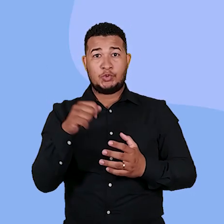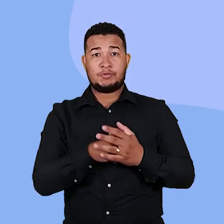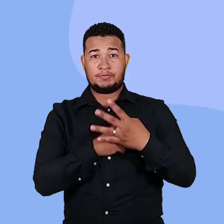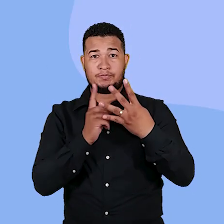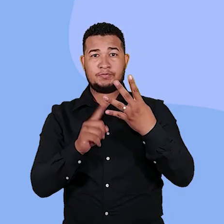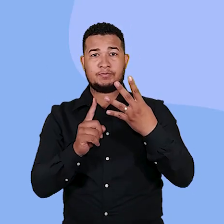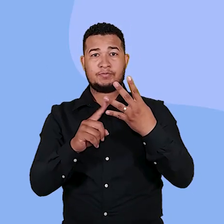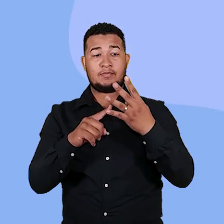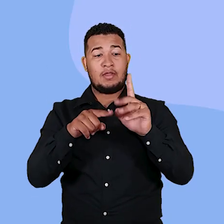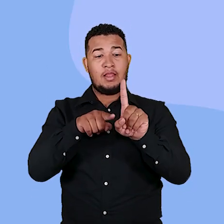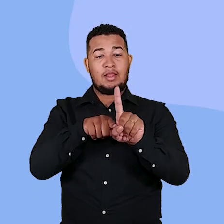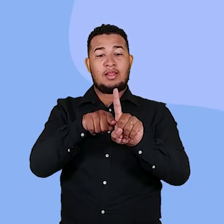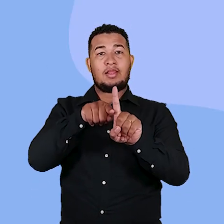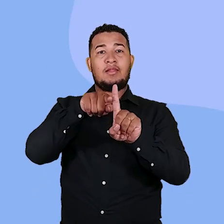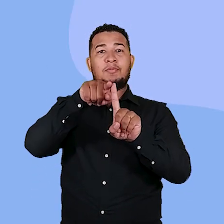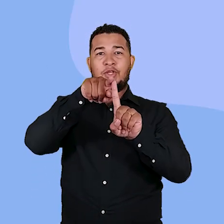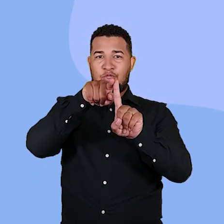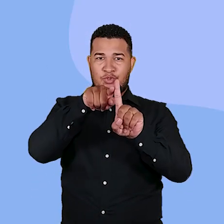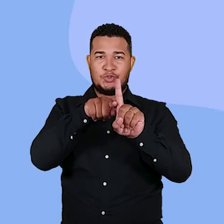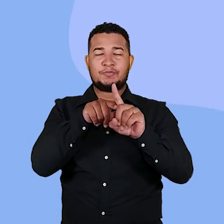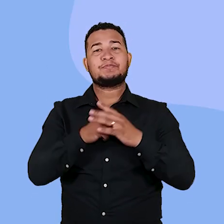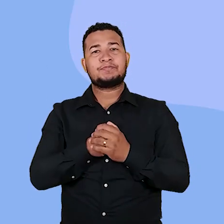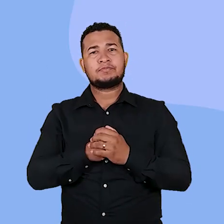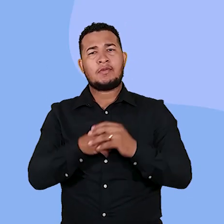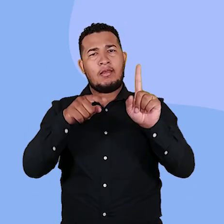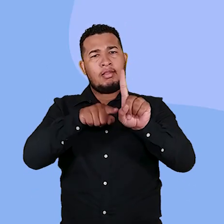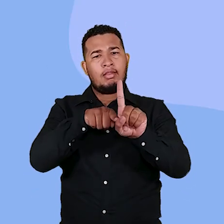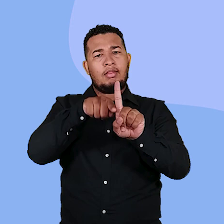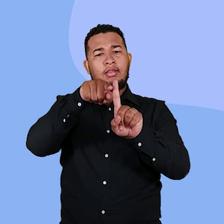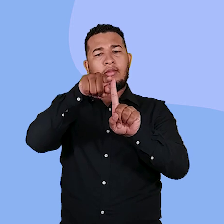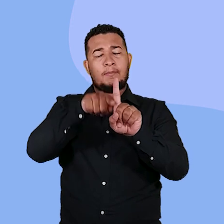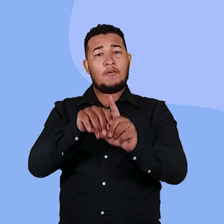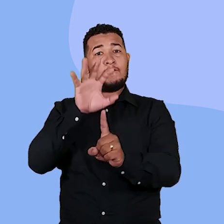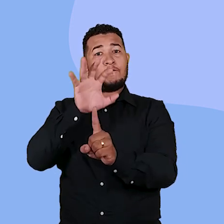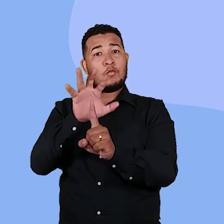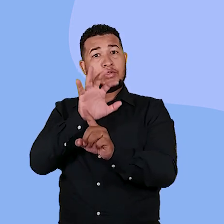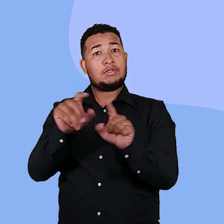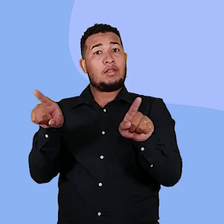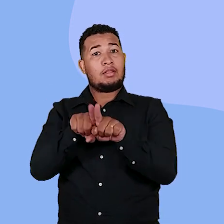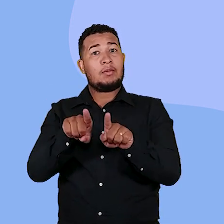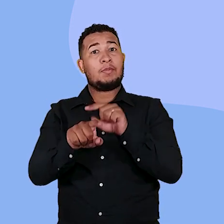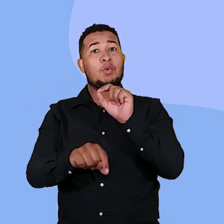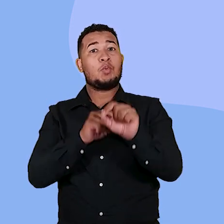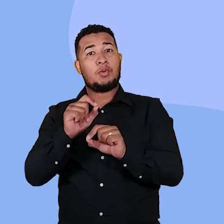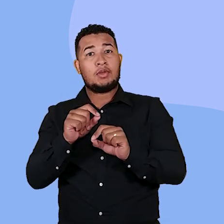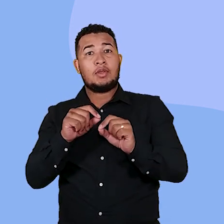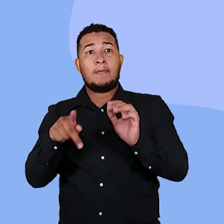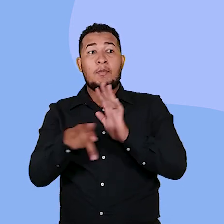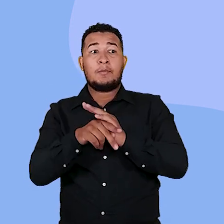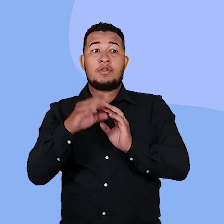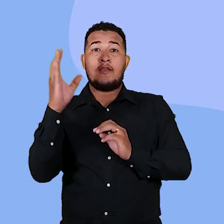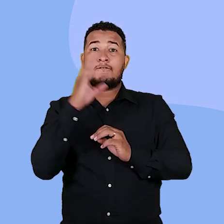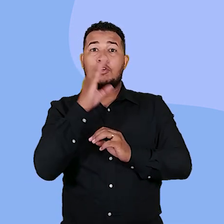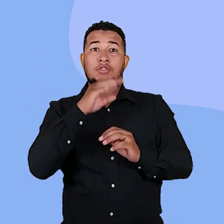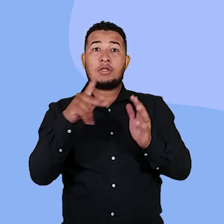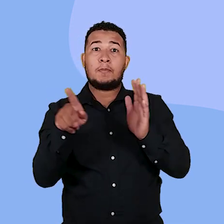tópico, temperatura. A temperatura, ela influencia na velocidade das